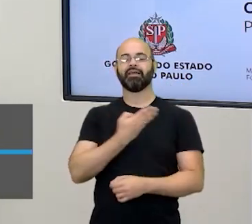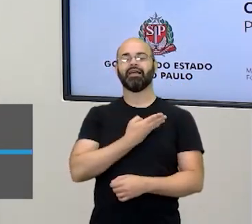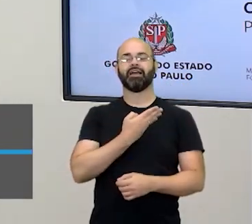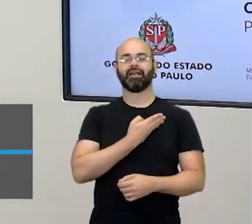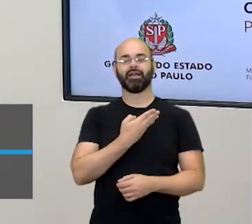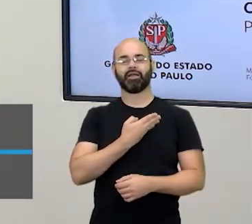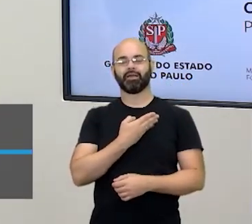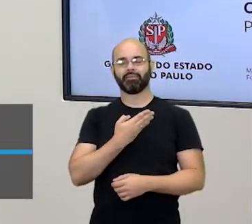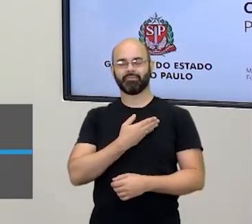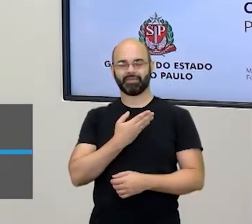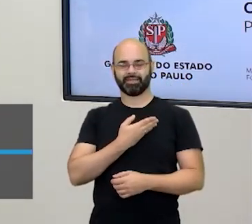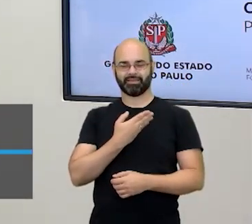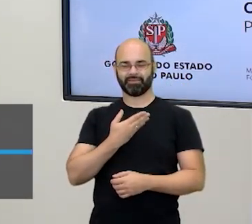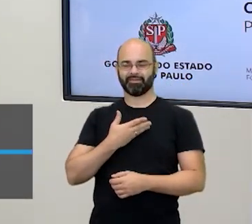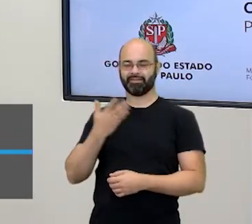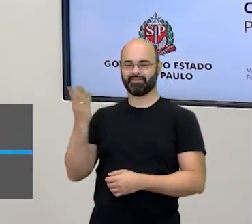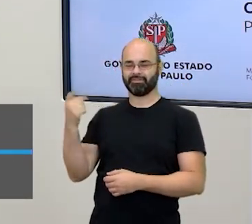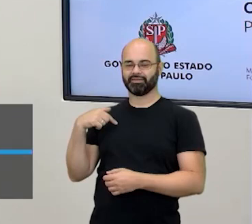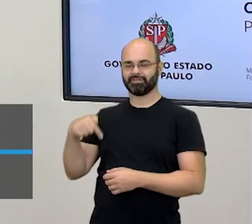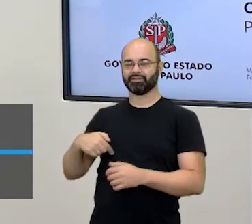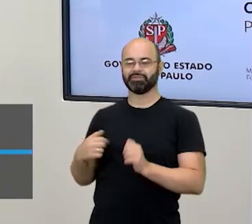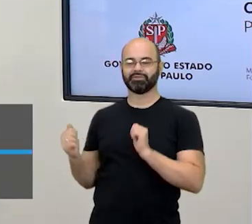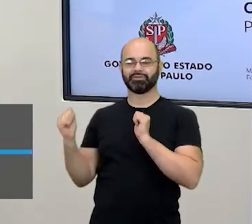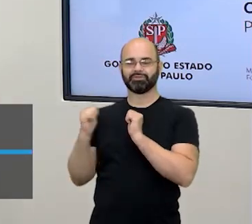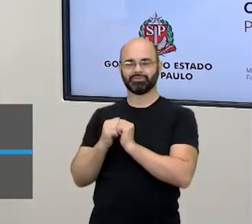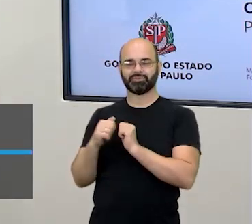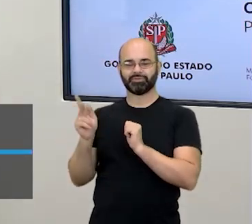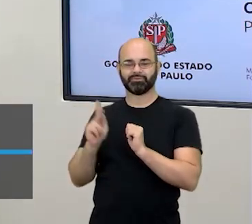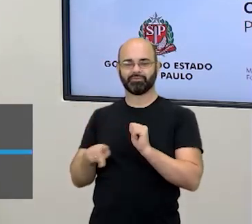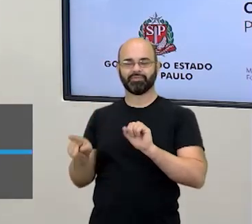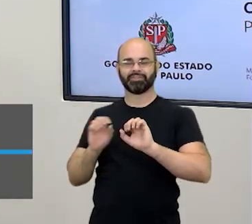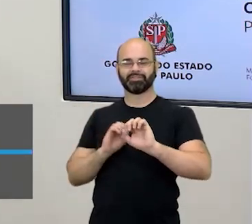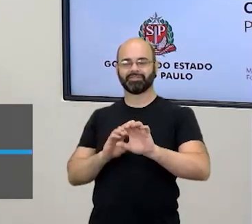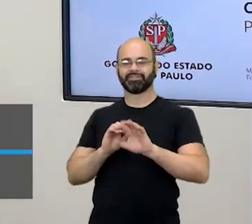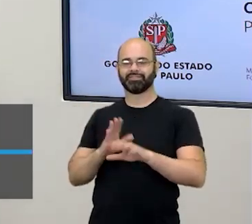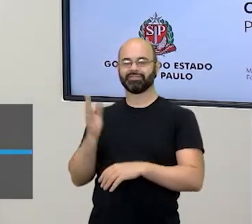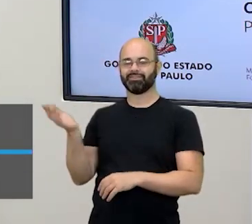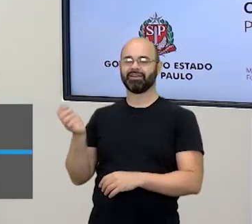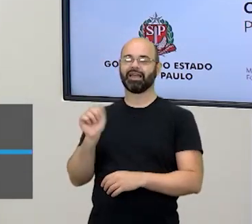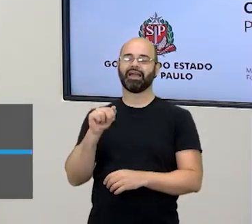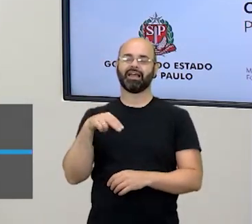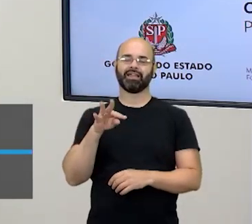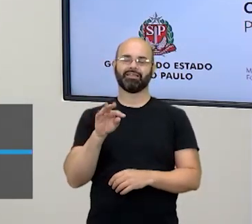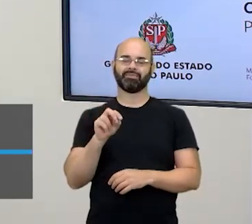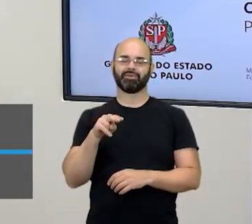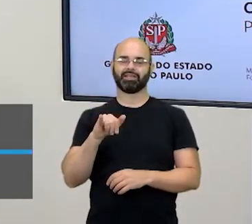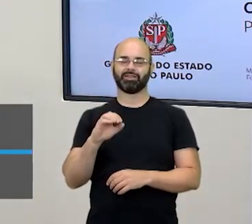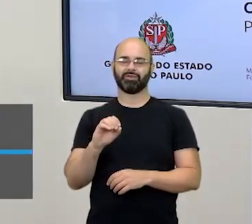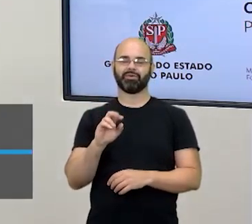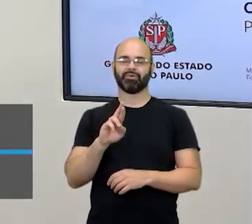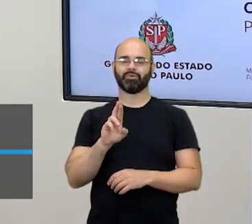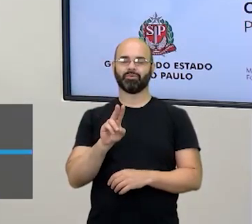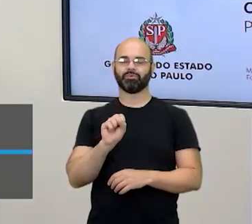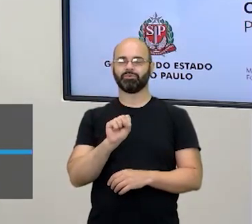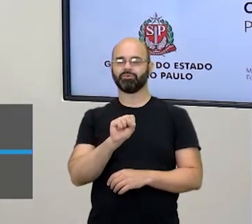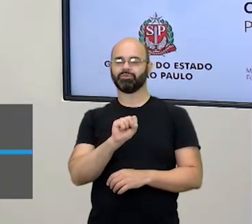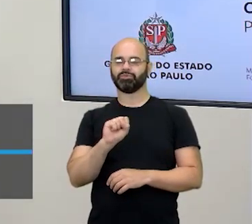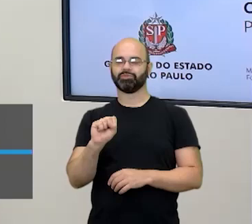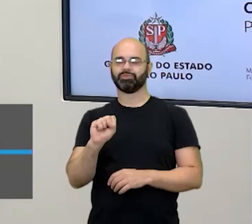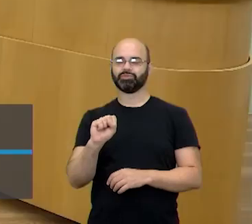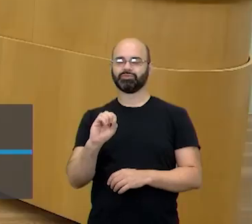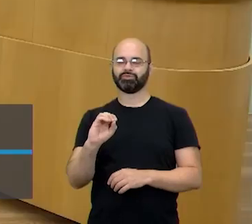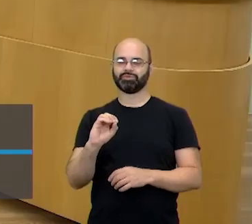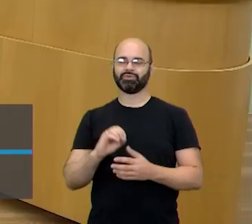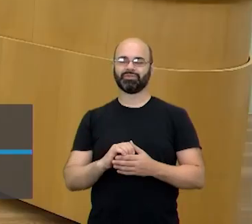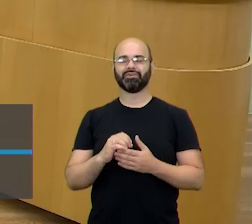está copilotando a aula comigo, o professor de Geografia, Antônio Russo, também conhecido como